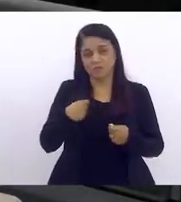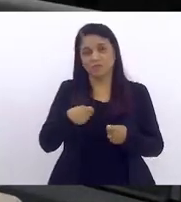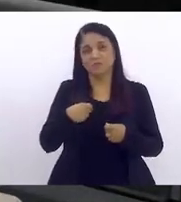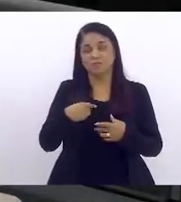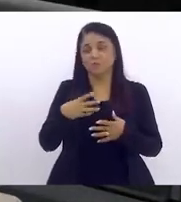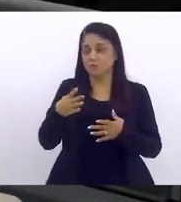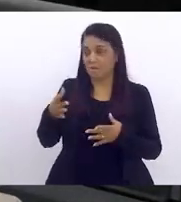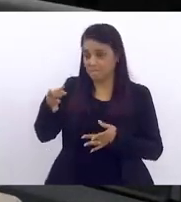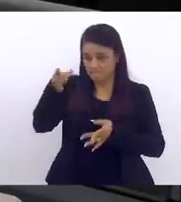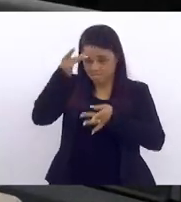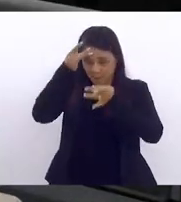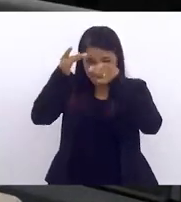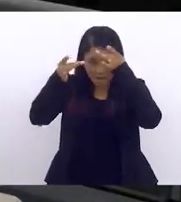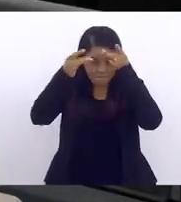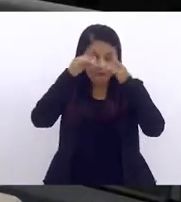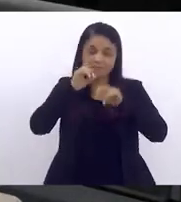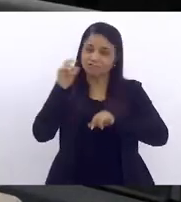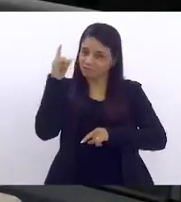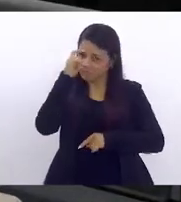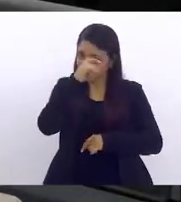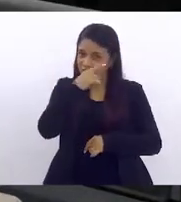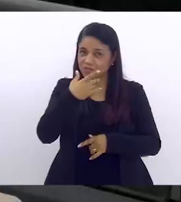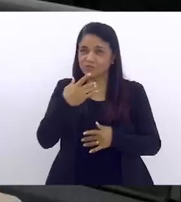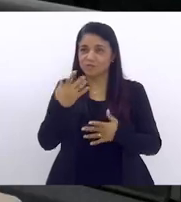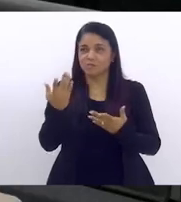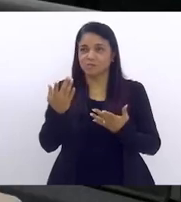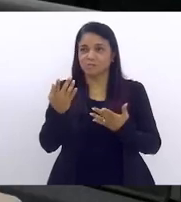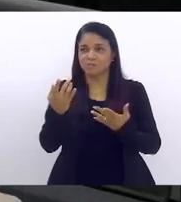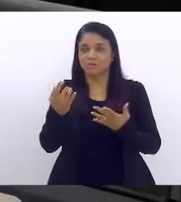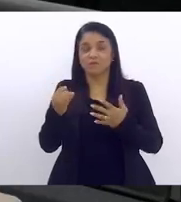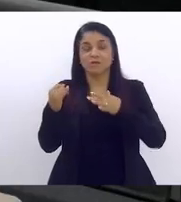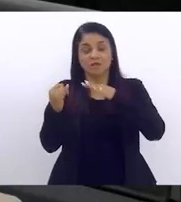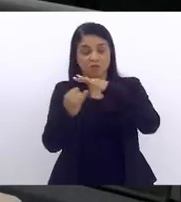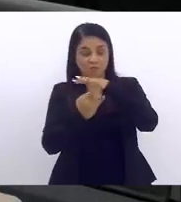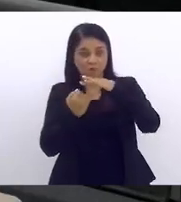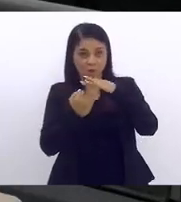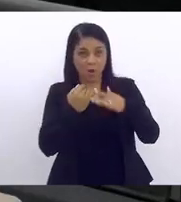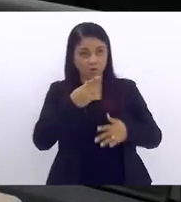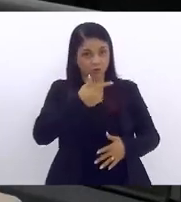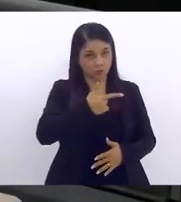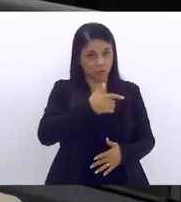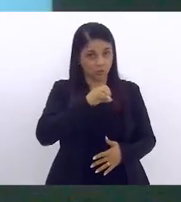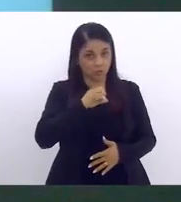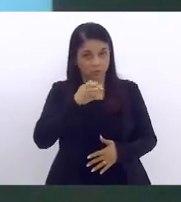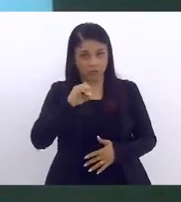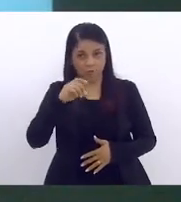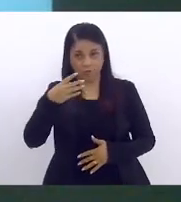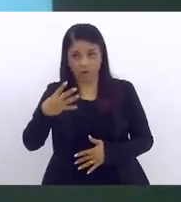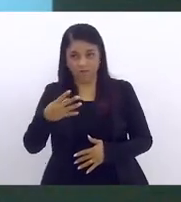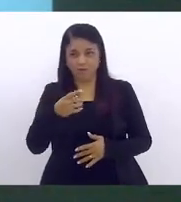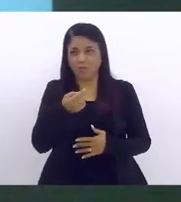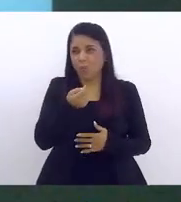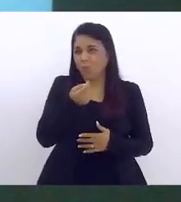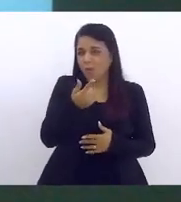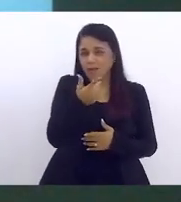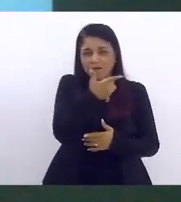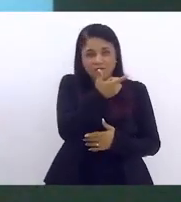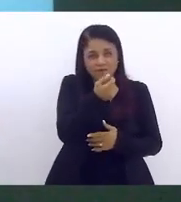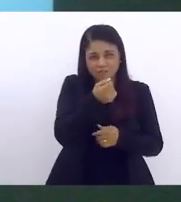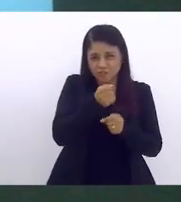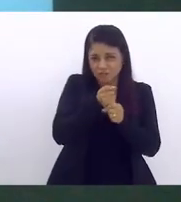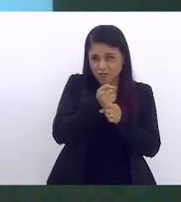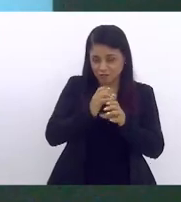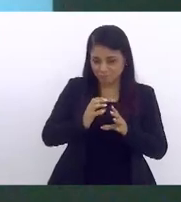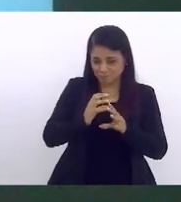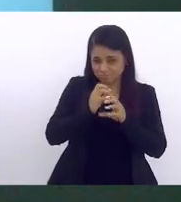para decorar, acho que informal, desde 2004, a gente já está aí caminhando para quase 20 anos. Estou ruim de cálculo,